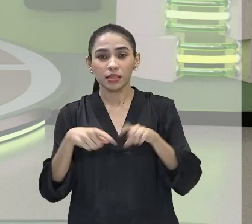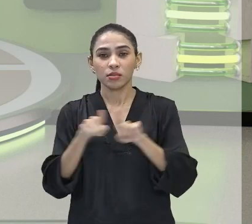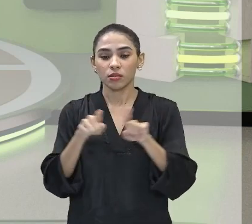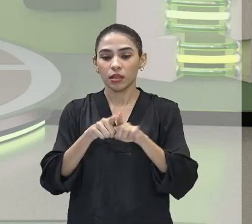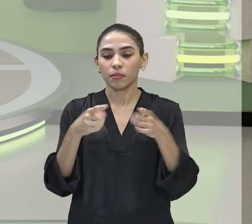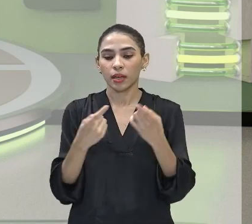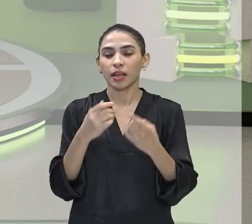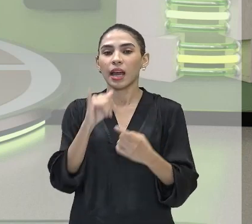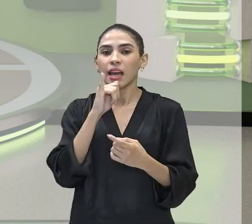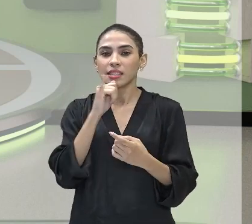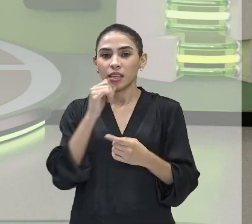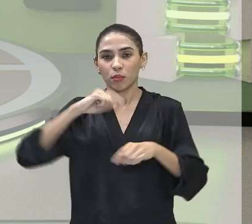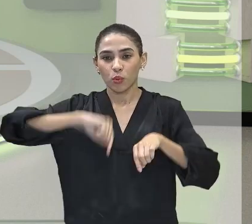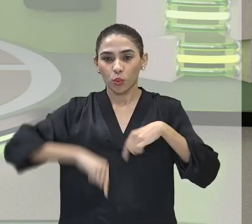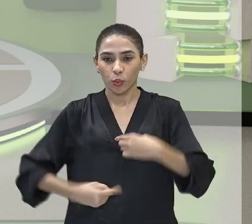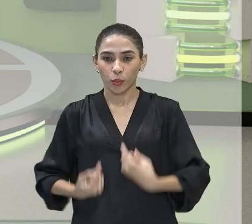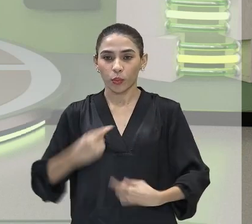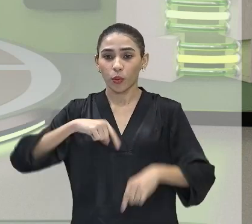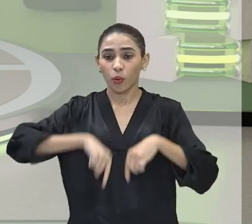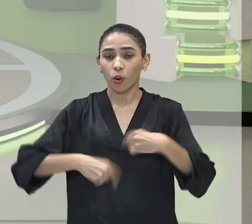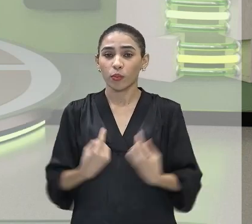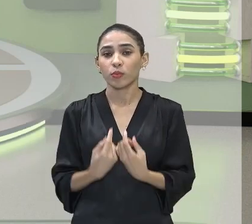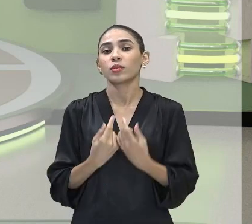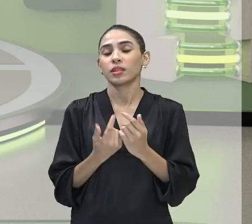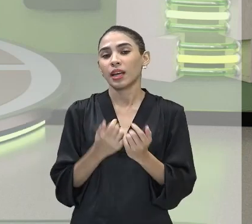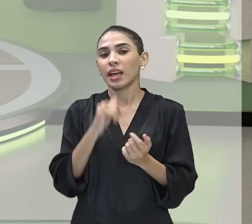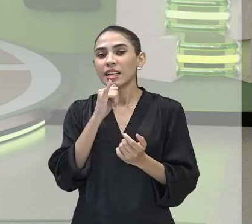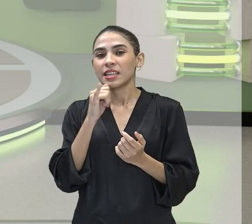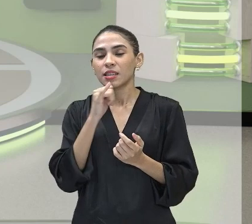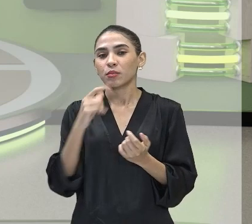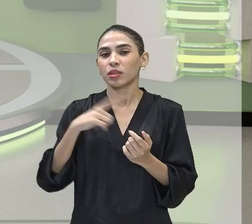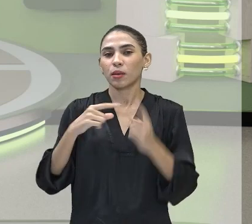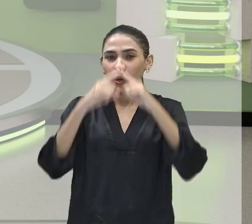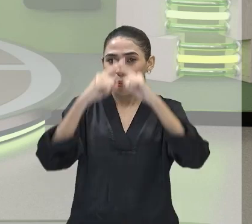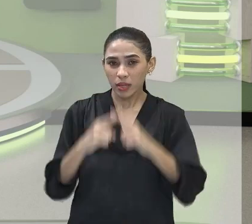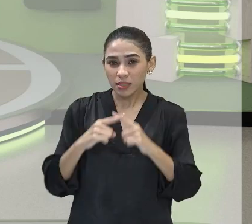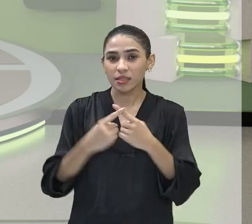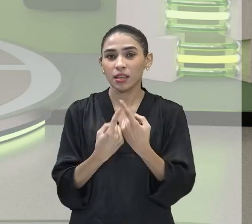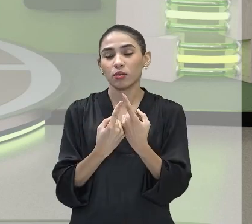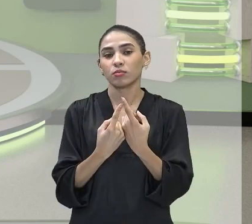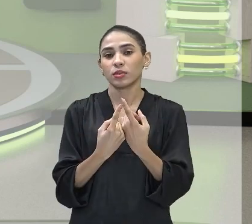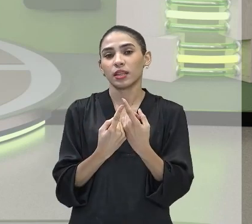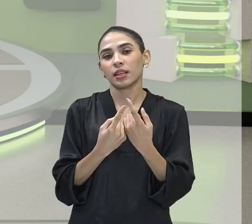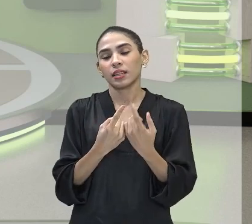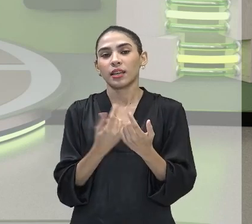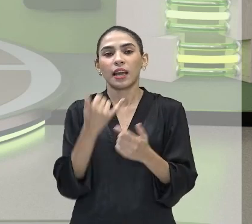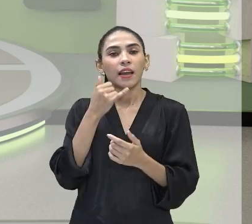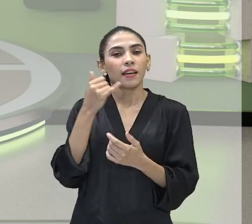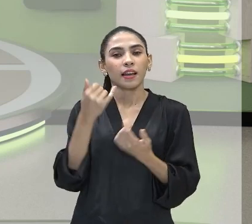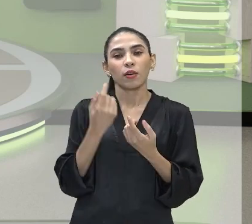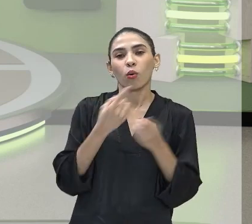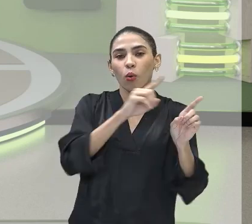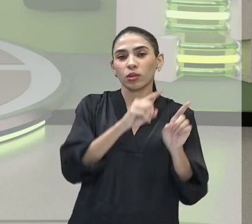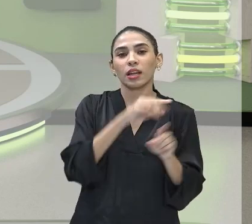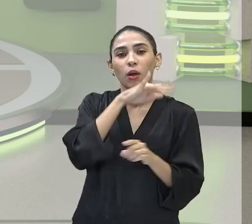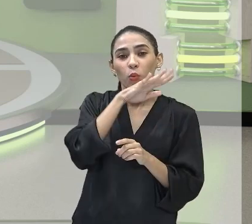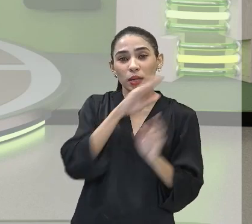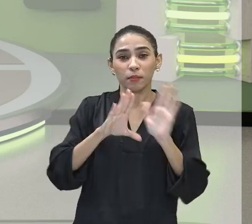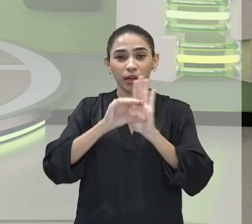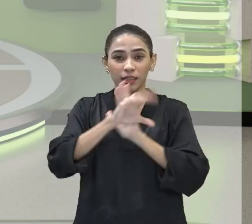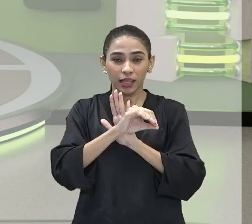intestinal e que elas acabam lutando contra as bactérias ruins né então ela tem várias funções de várias